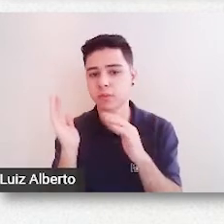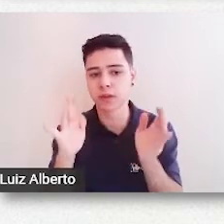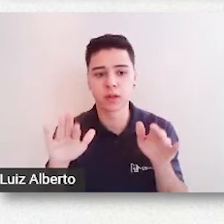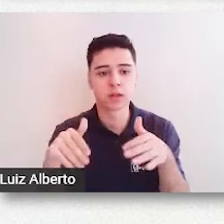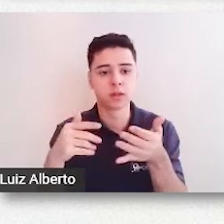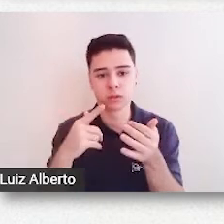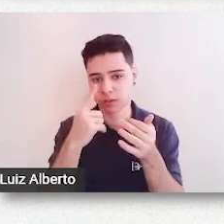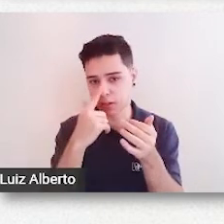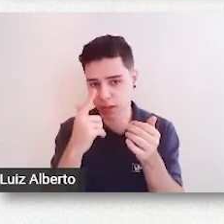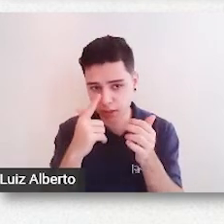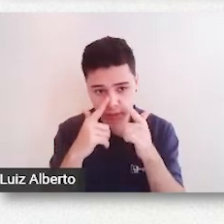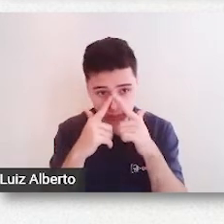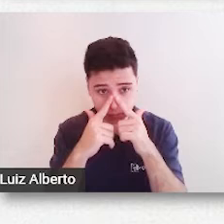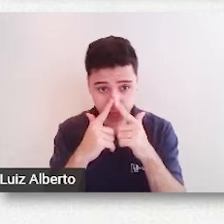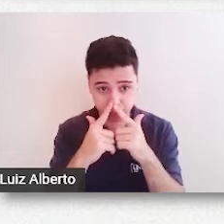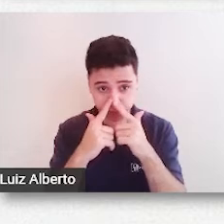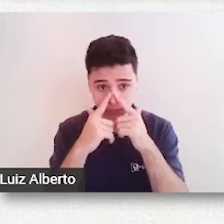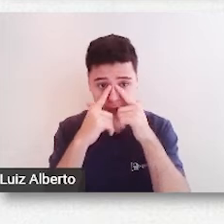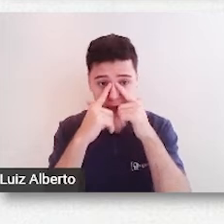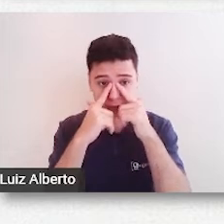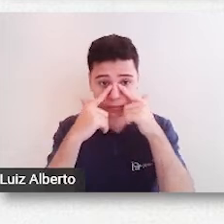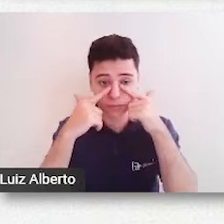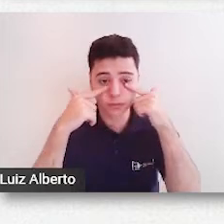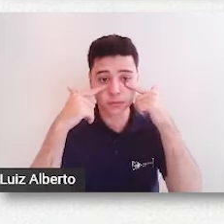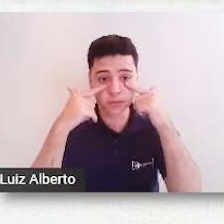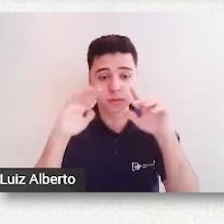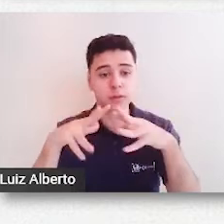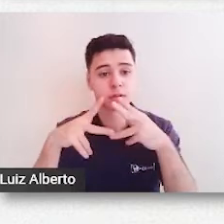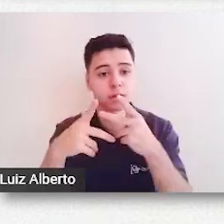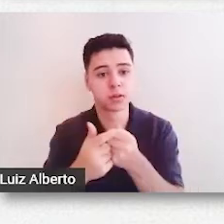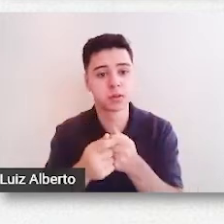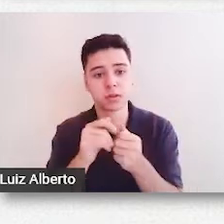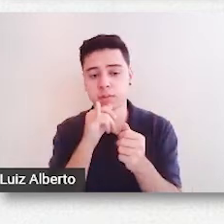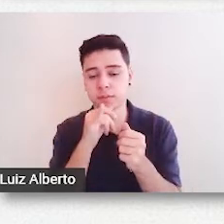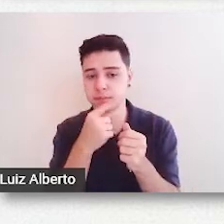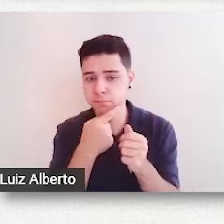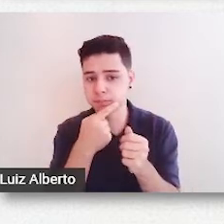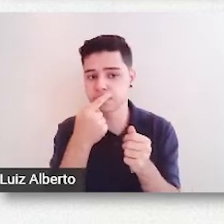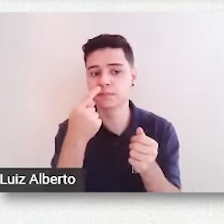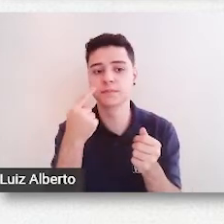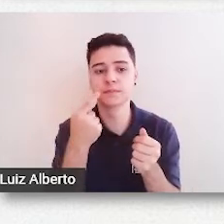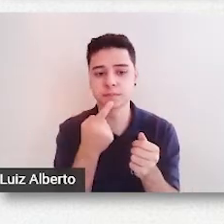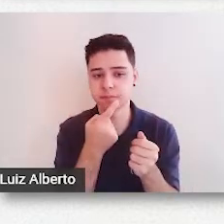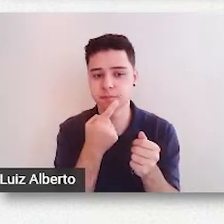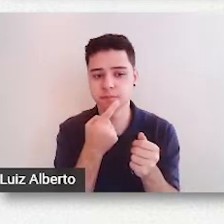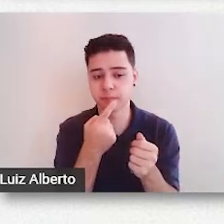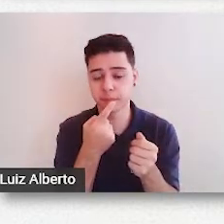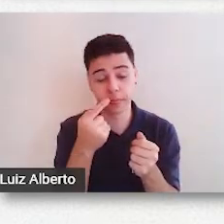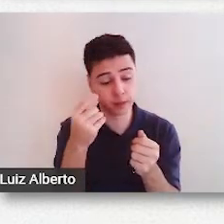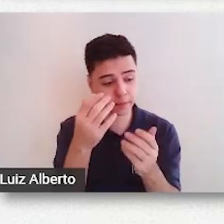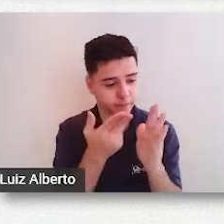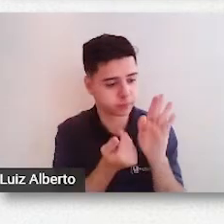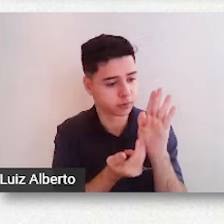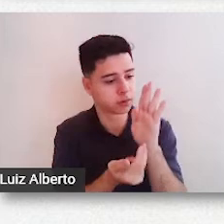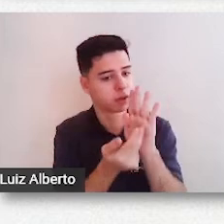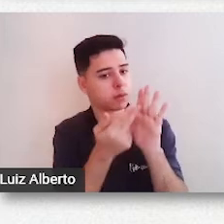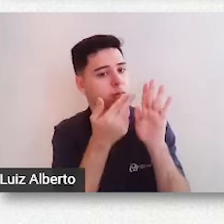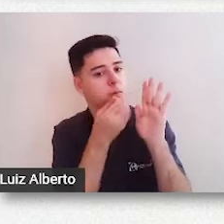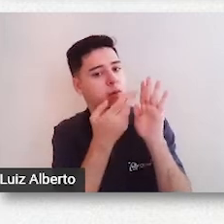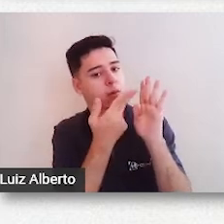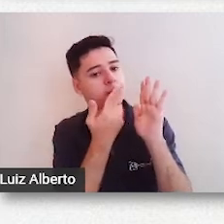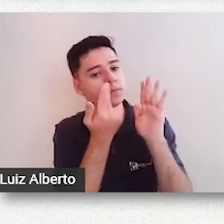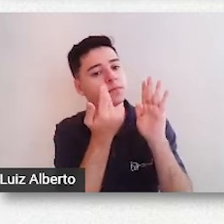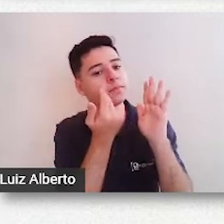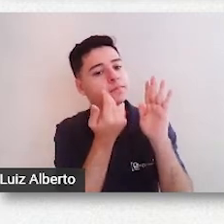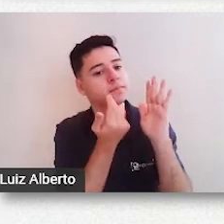muito afiladinho, com as narinas muito abertas, esse lábio superior muito bem desenhado, quase como fazendo um bico,